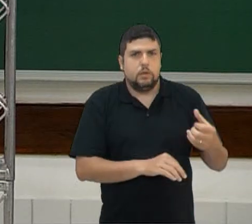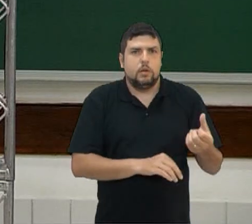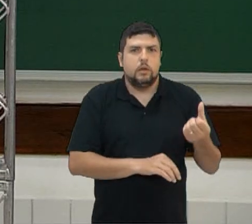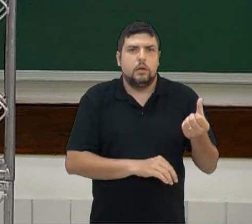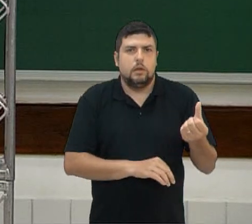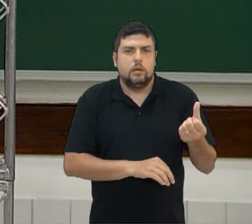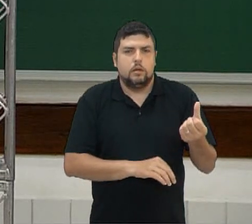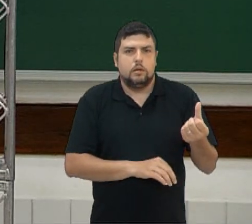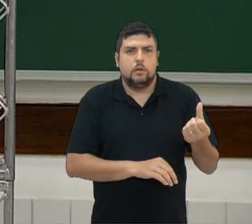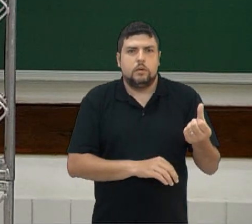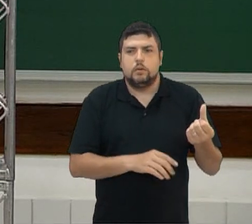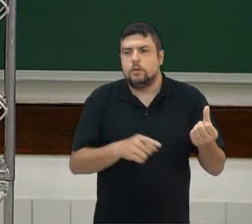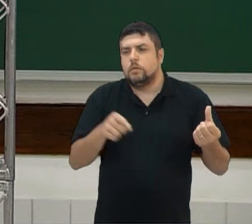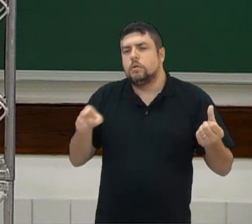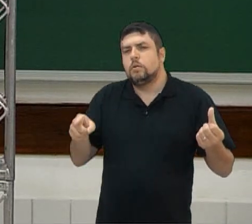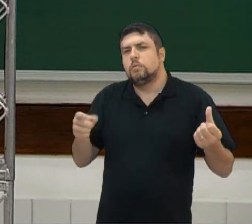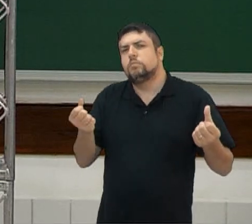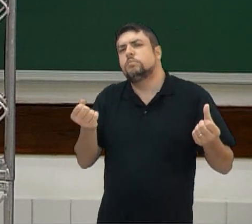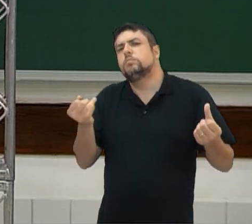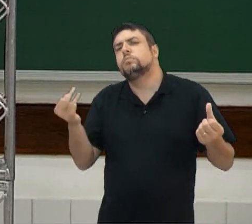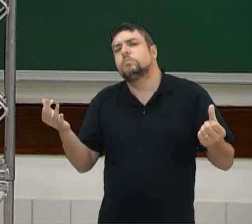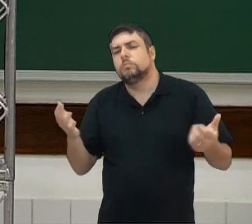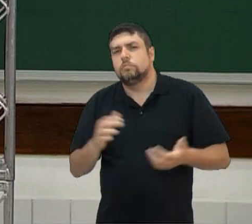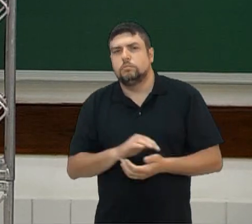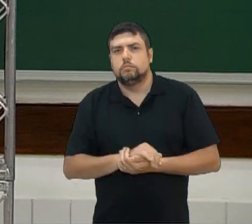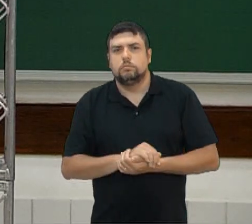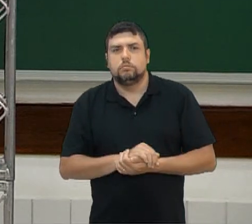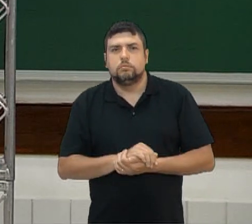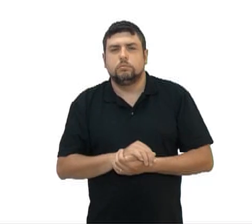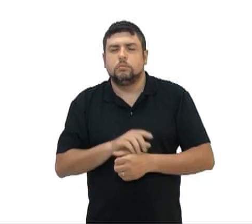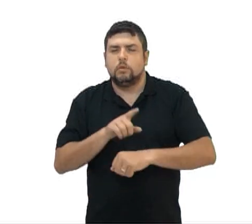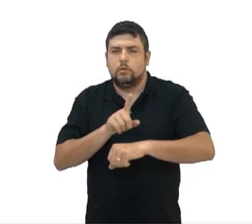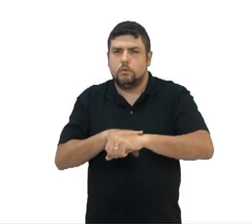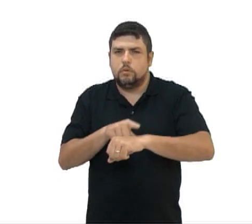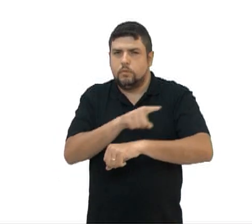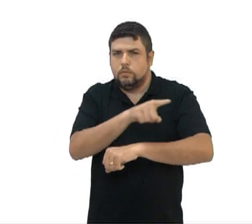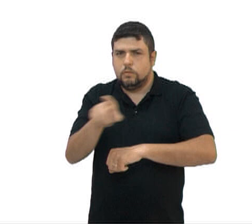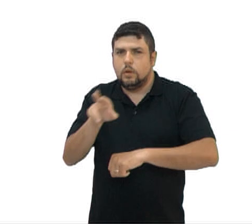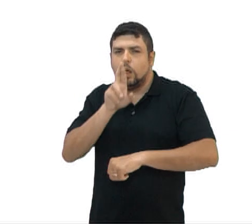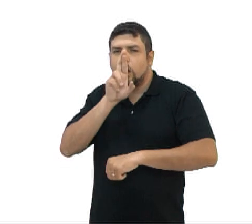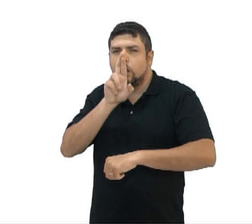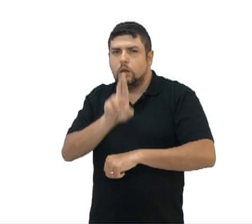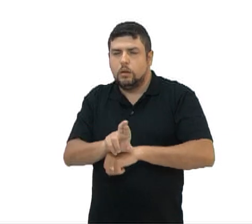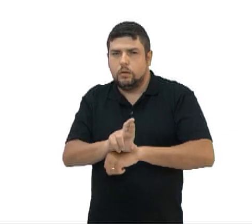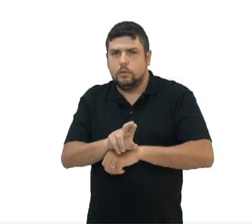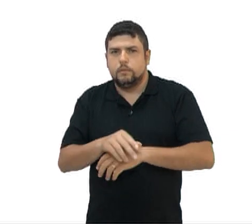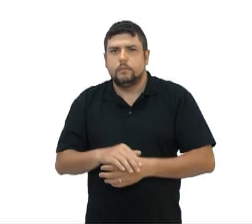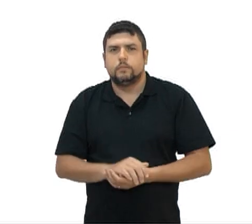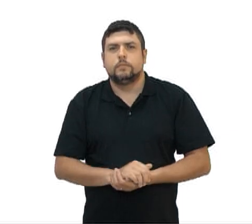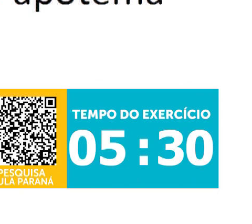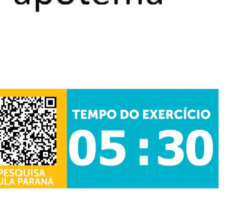Quanto que é o apótema do segundo? Um tempo aí para vocês resolverem.